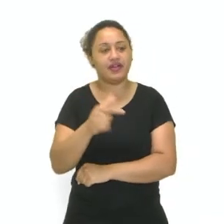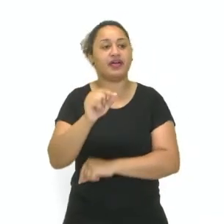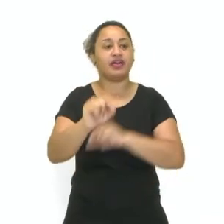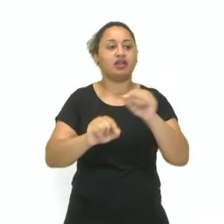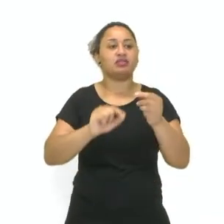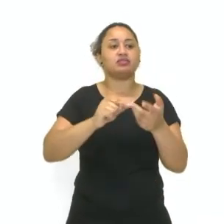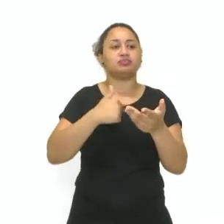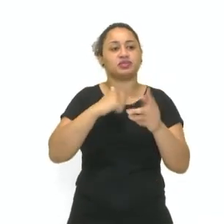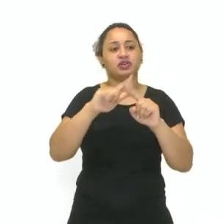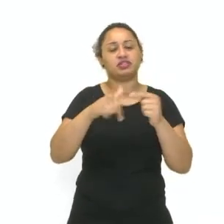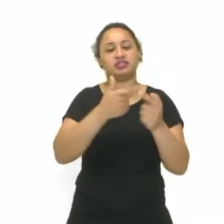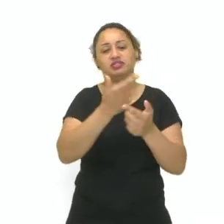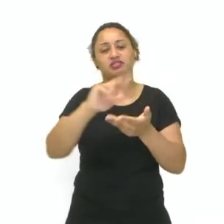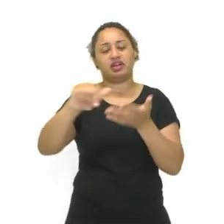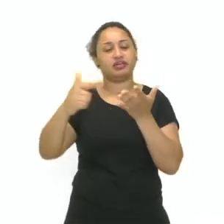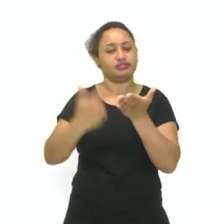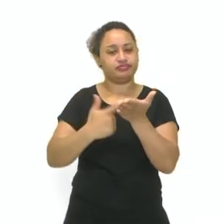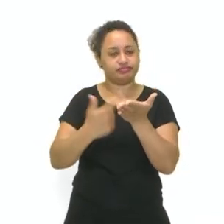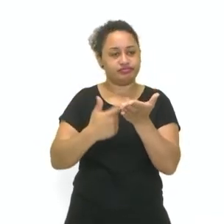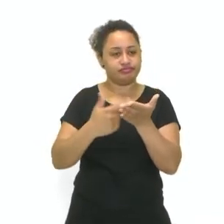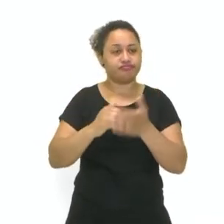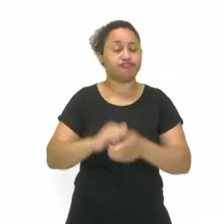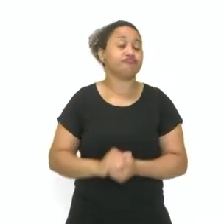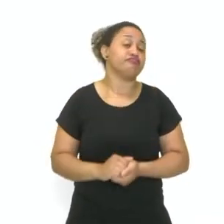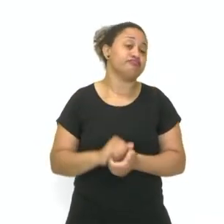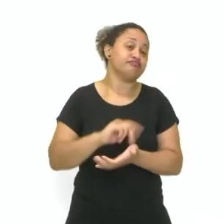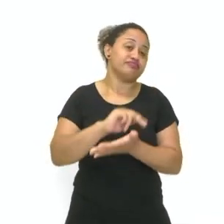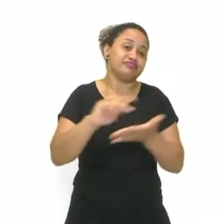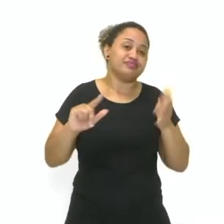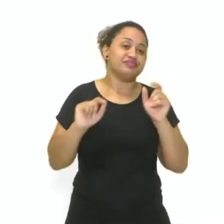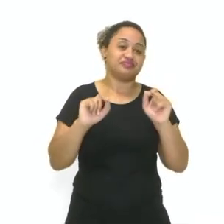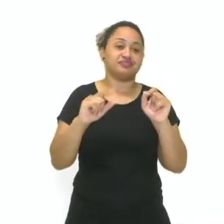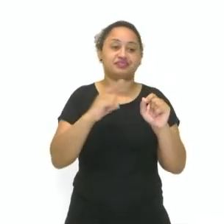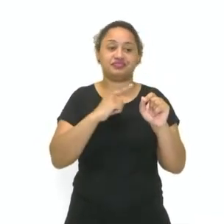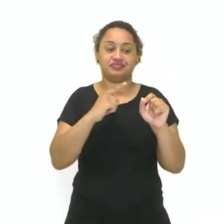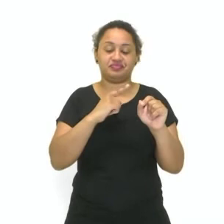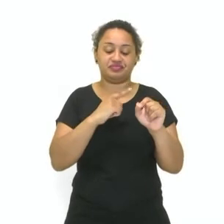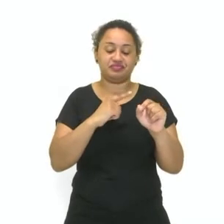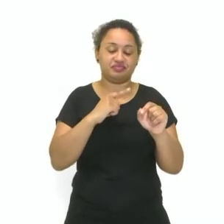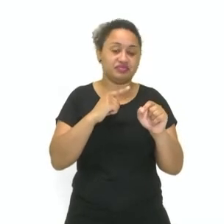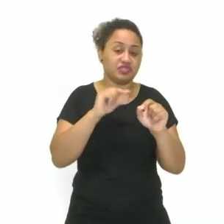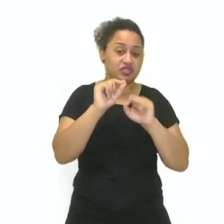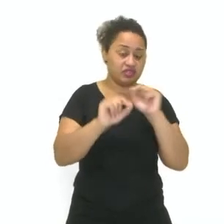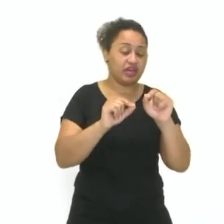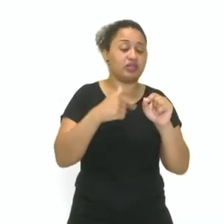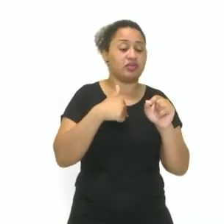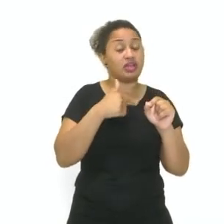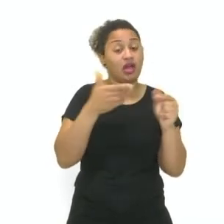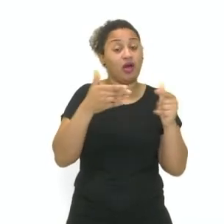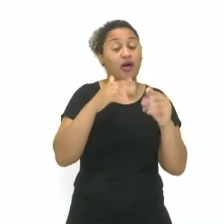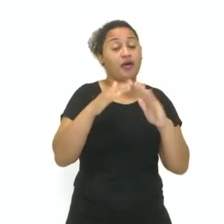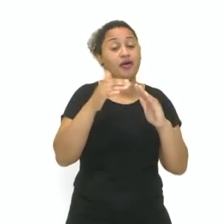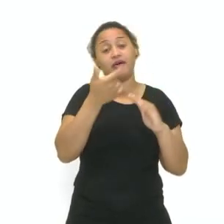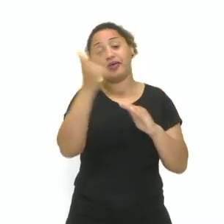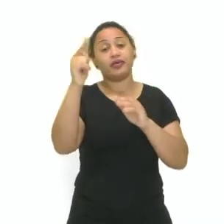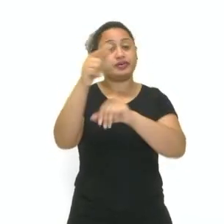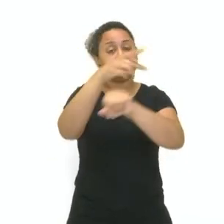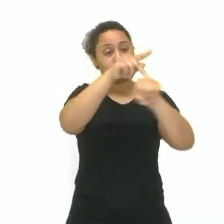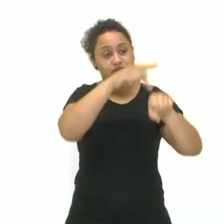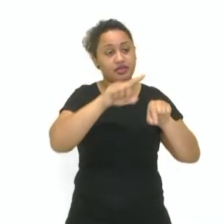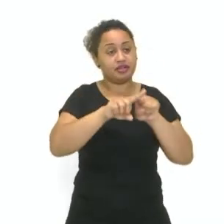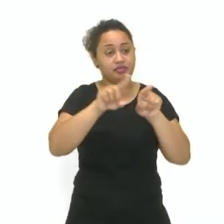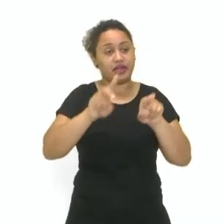antologias, sendo que muitos deles adquiriram nacionalidade estrangeira e ainda assim